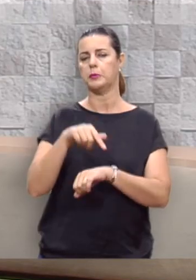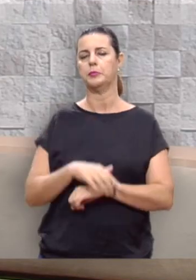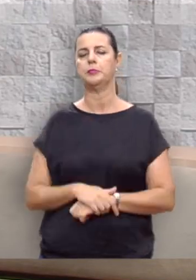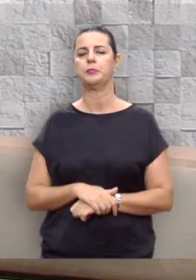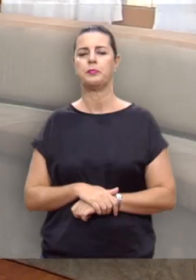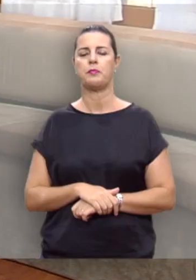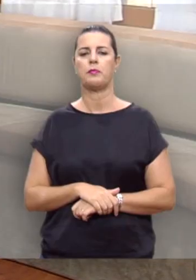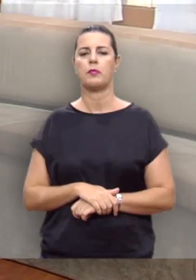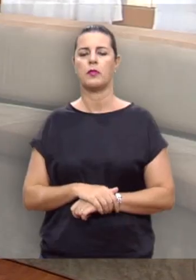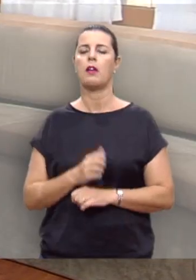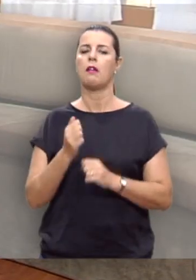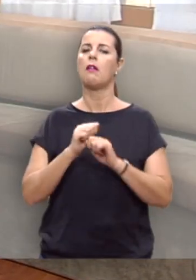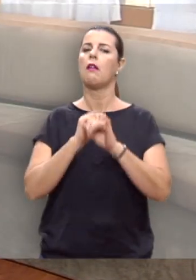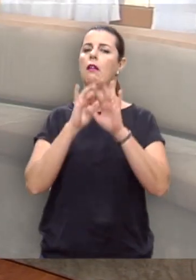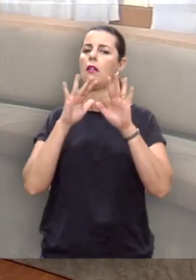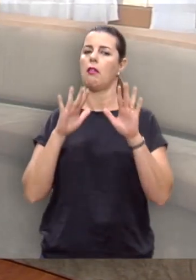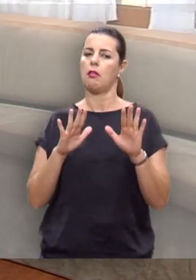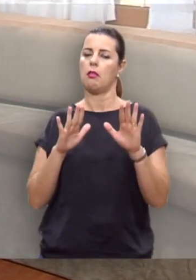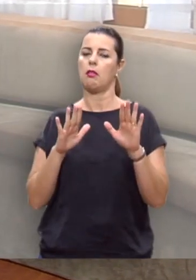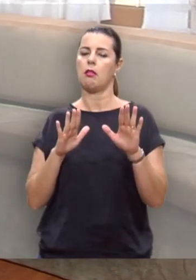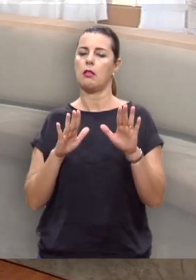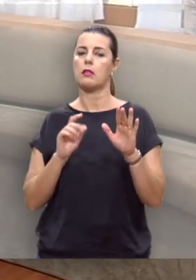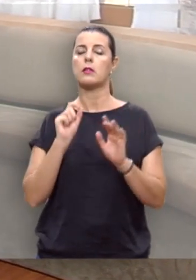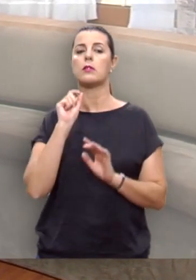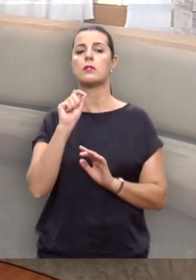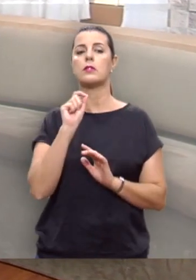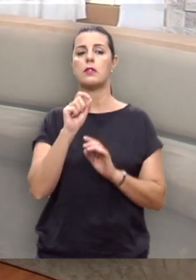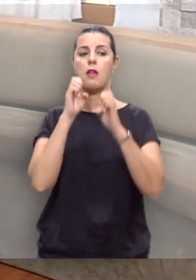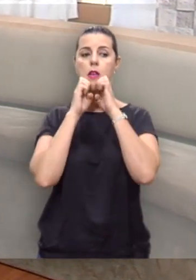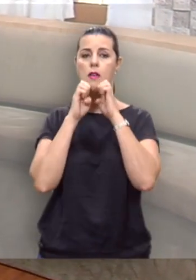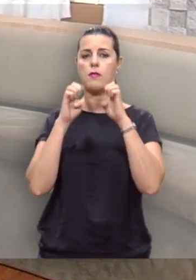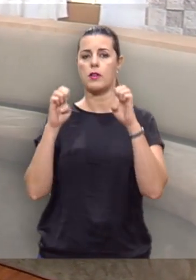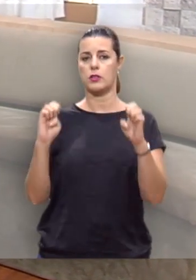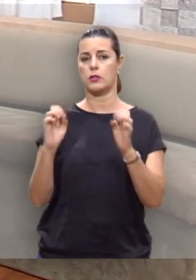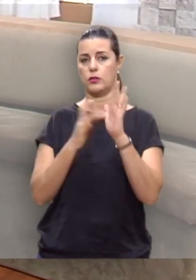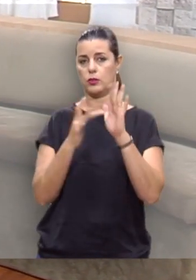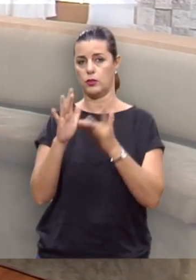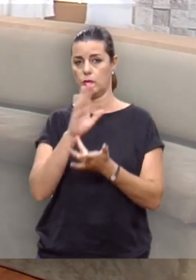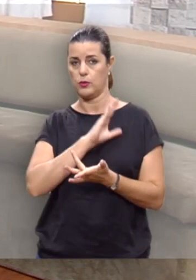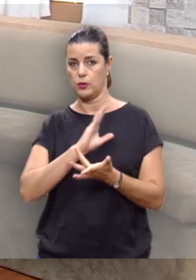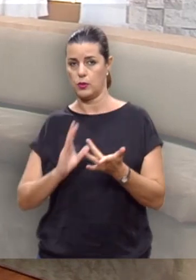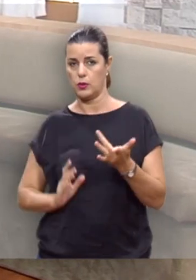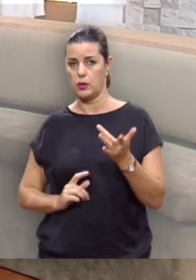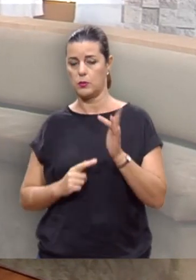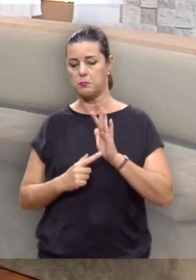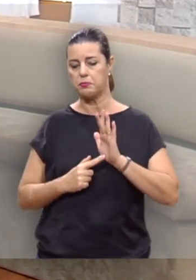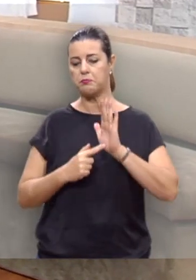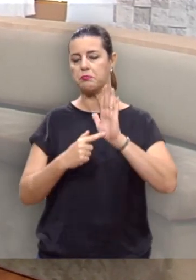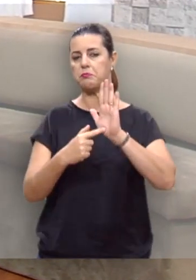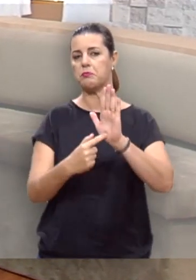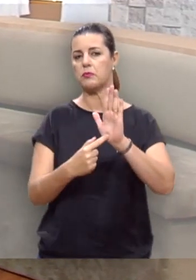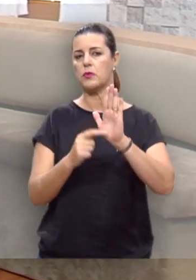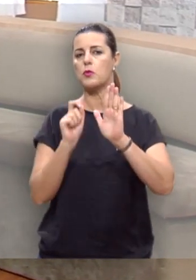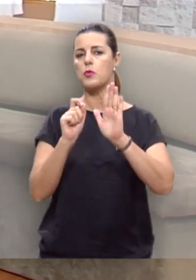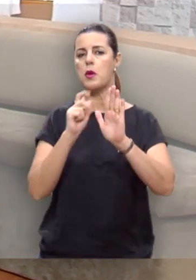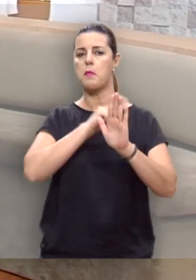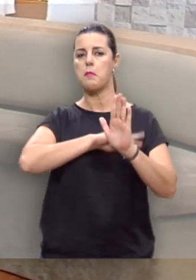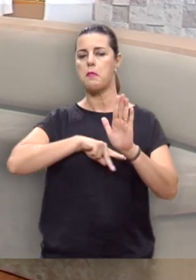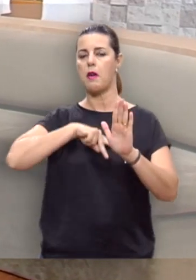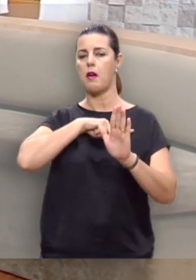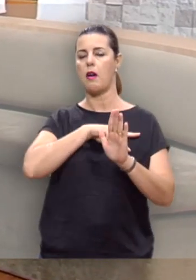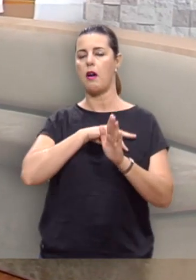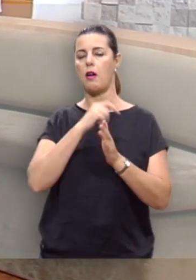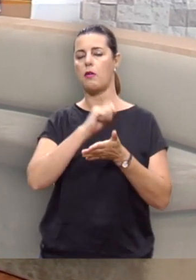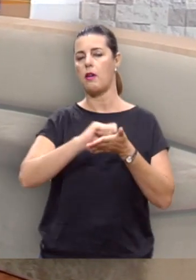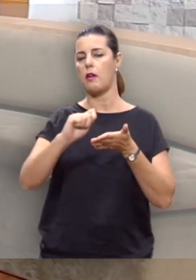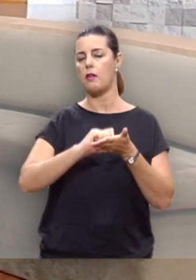pilares. É claro que o Evangelho de Jesus Cristo vem à tona naquilo que Paulo